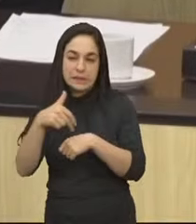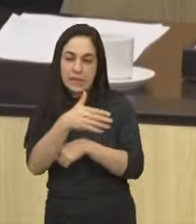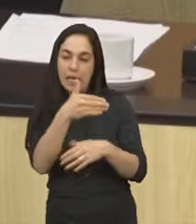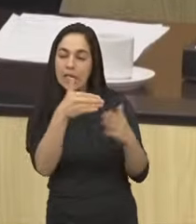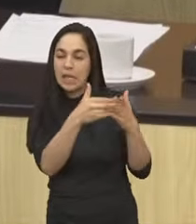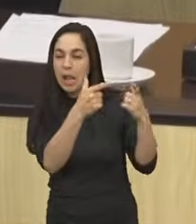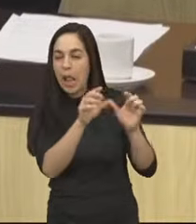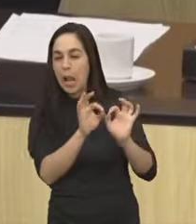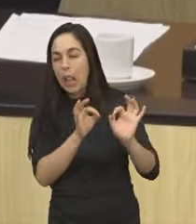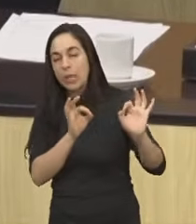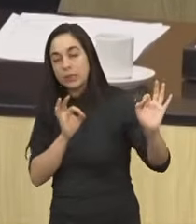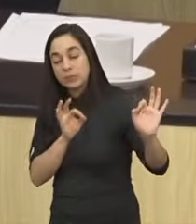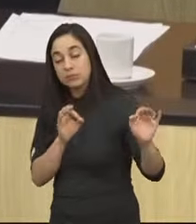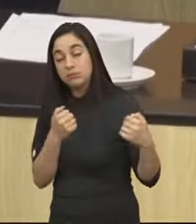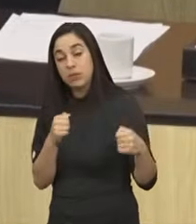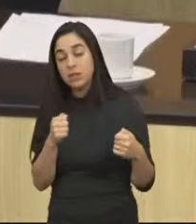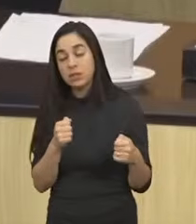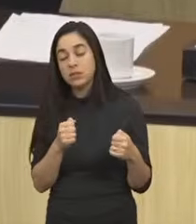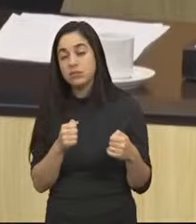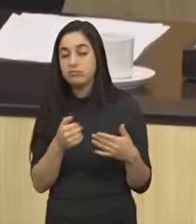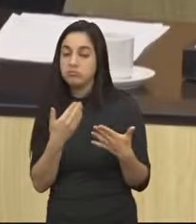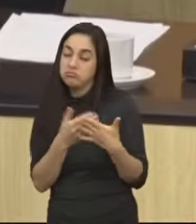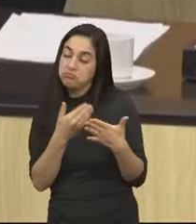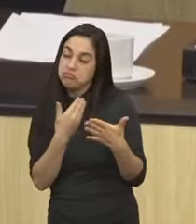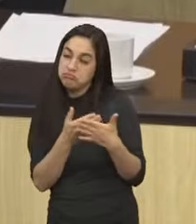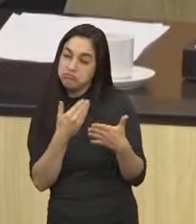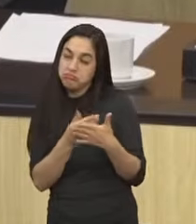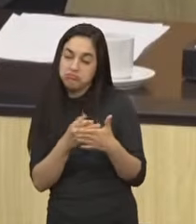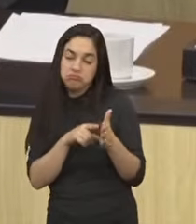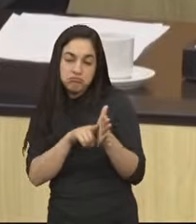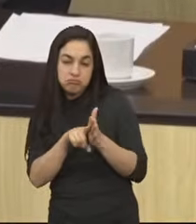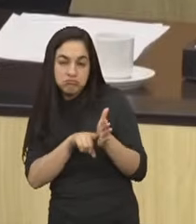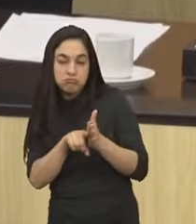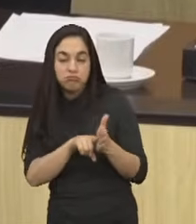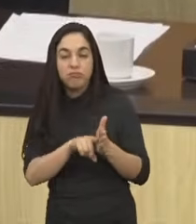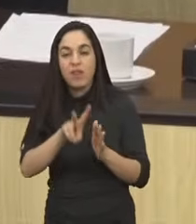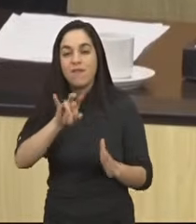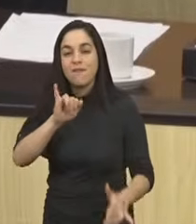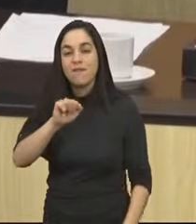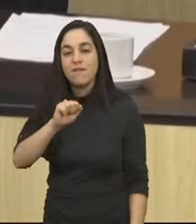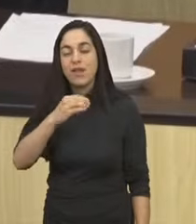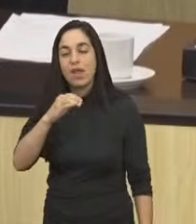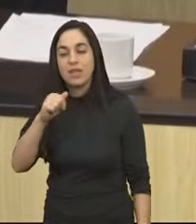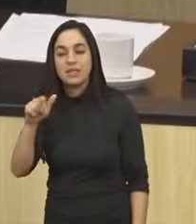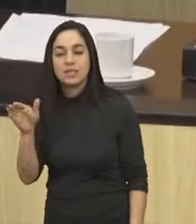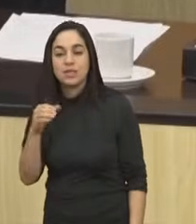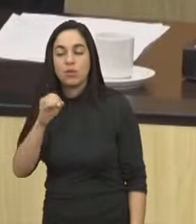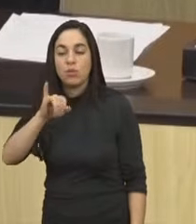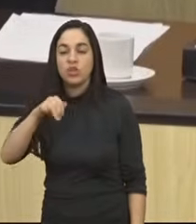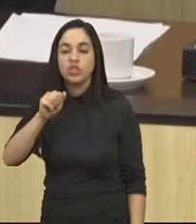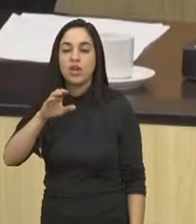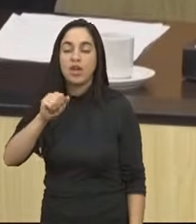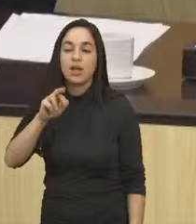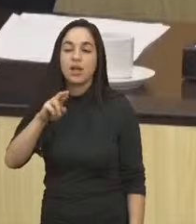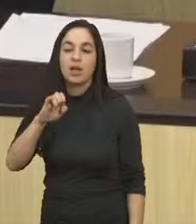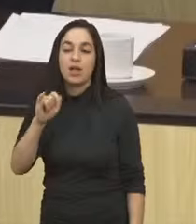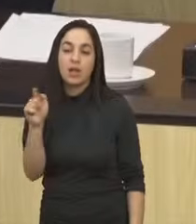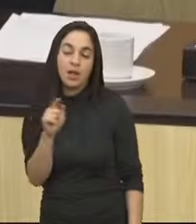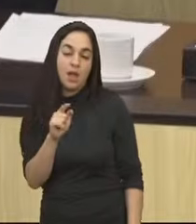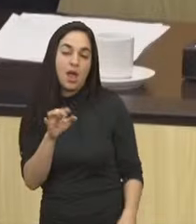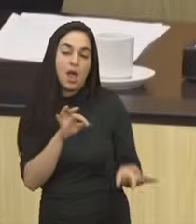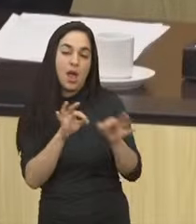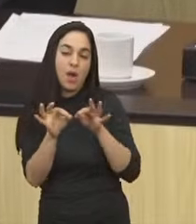seja realizada a avaliação pela equipe técnica da Aviação Jacareí Urbana quanto à viabilidade do ajuste,